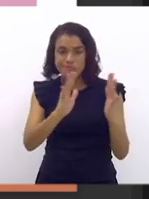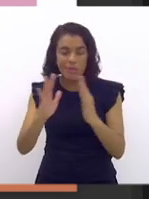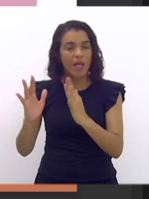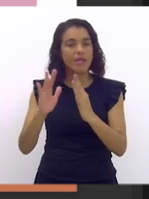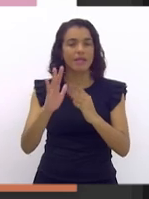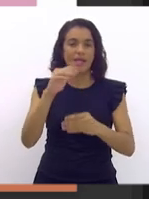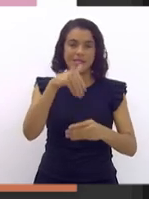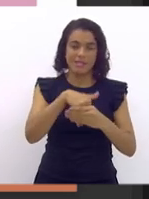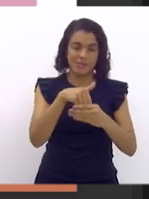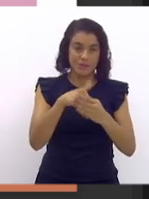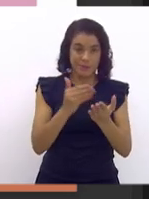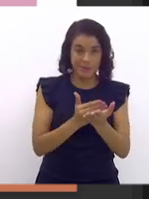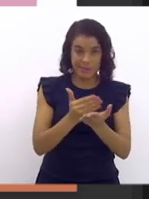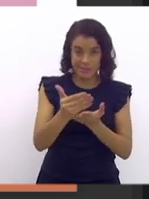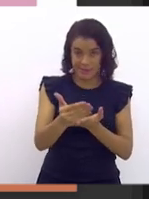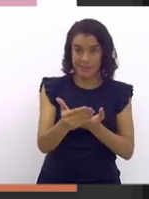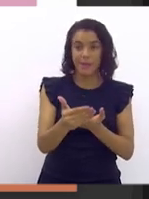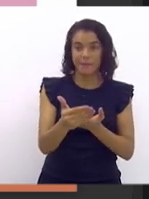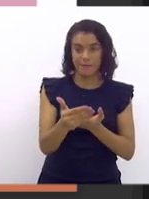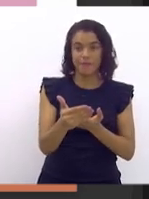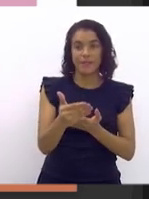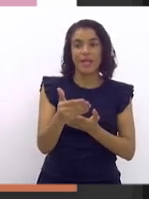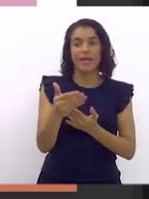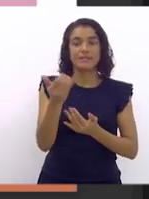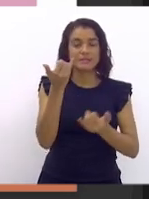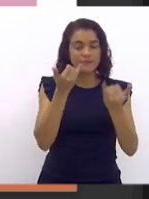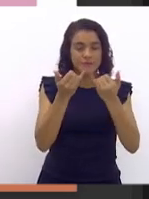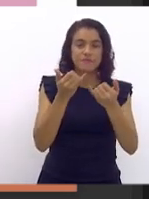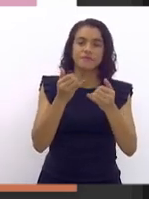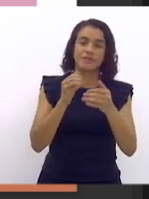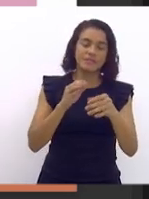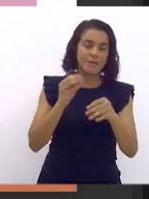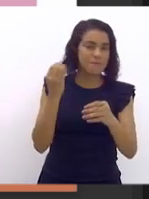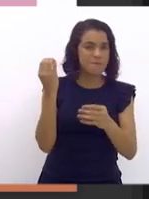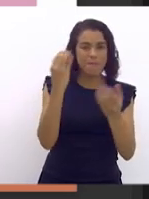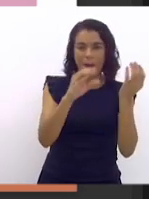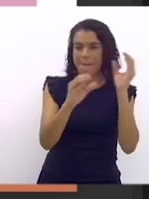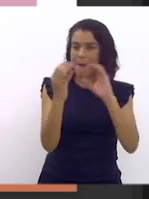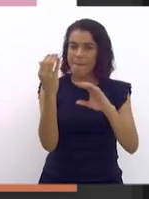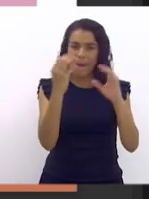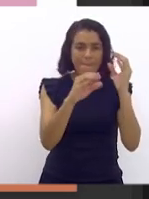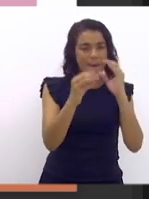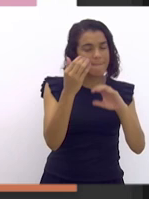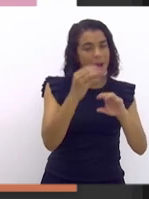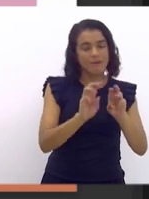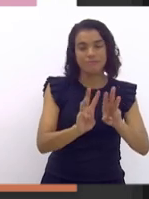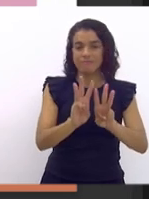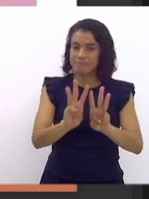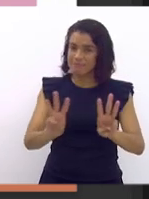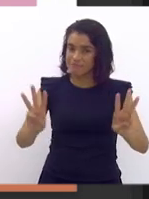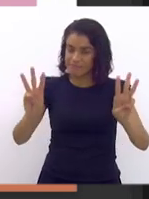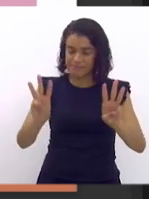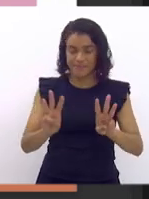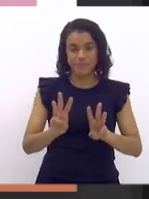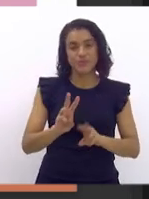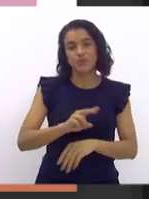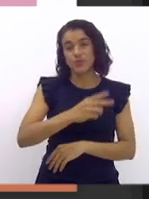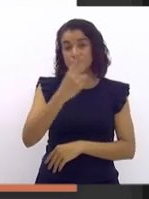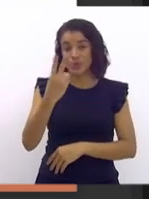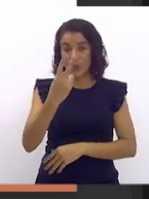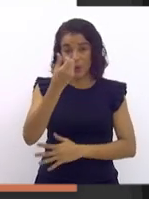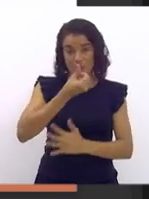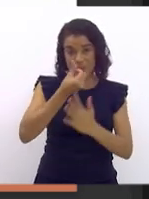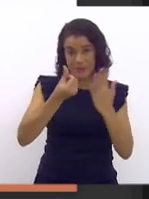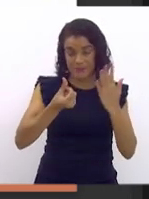início, também esses dados vão sendo lançados nessa plataforma interativa ao longo do segundo semestre de